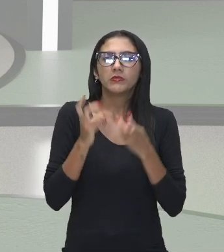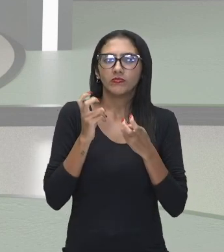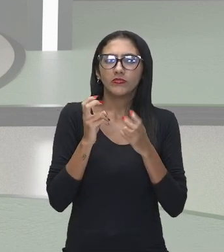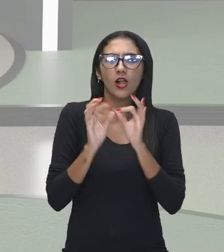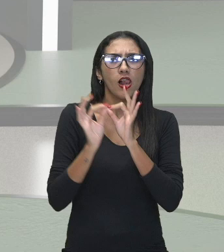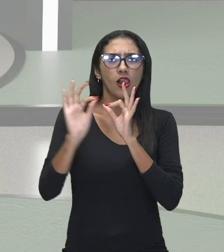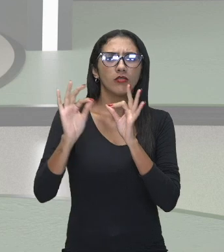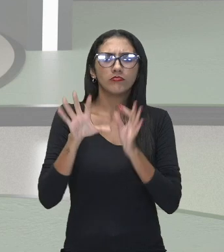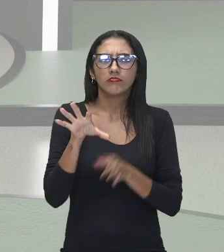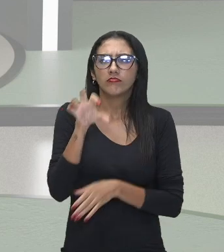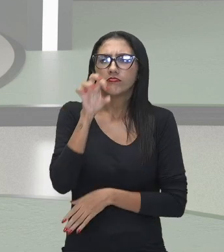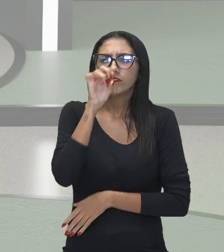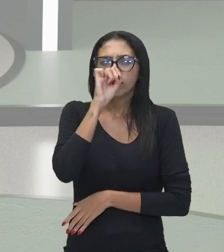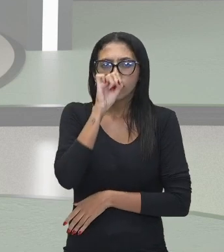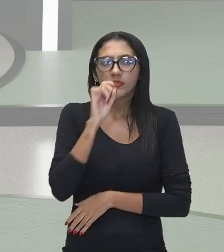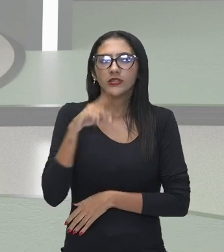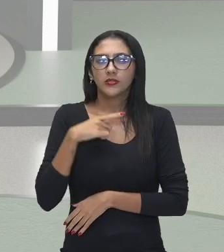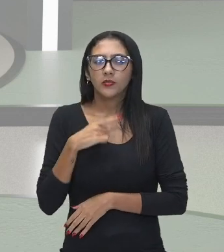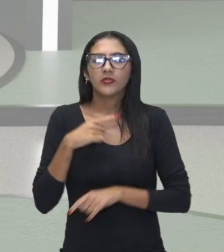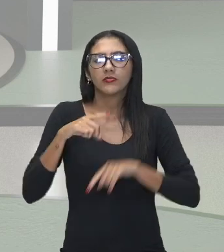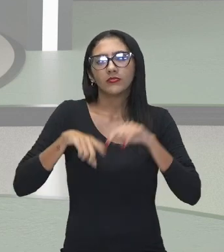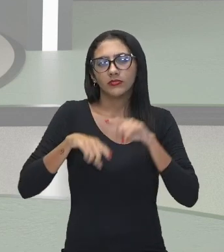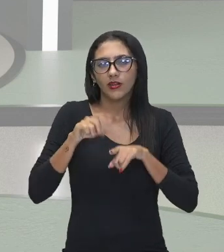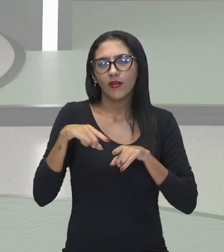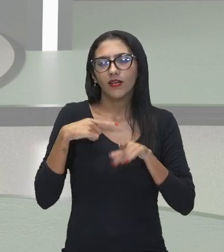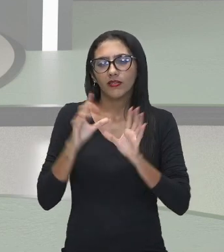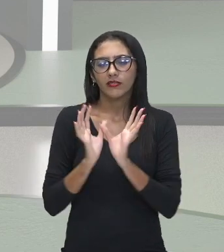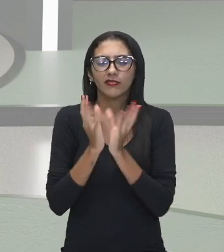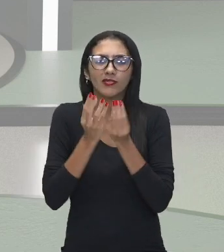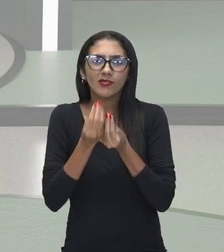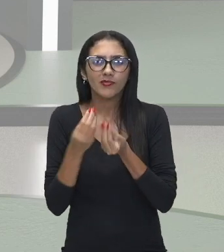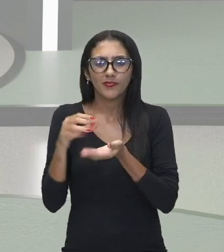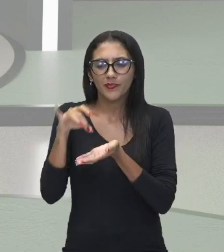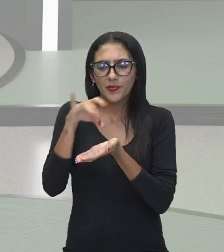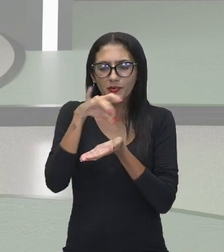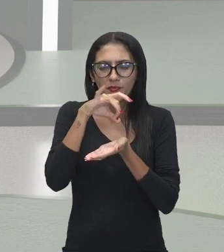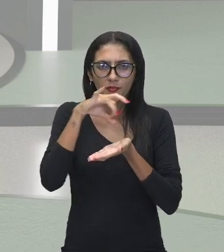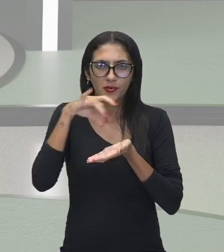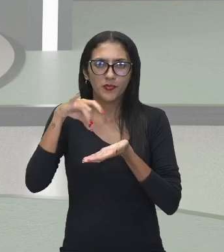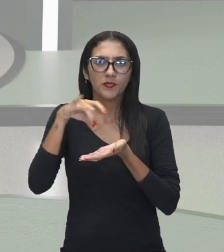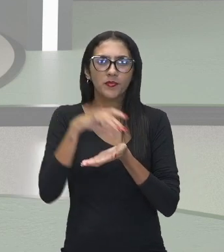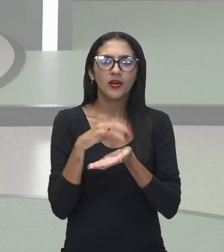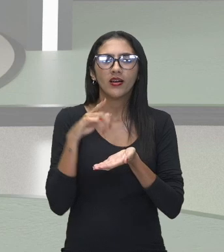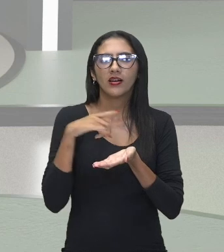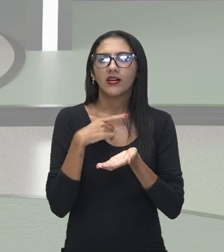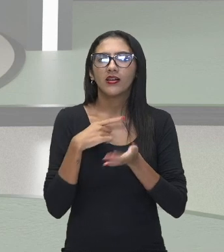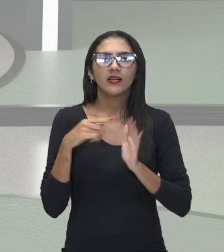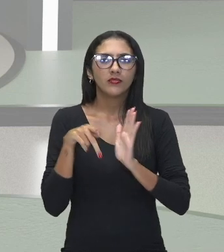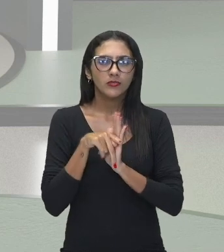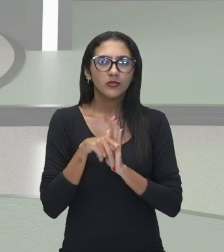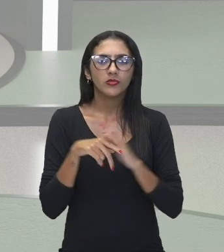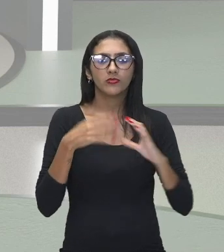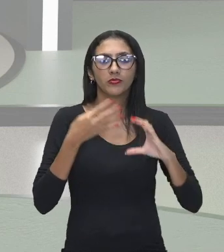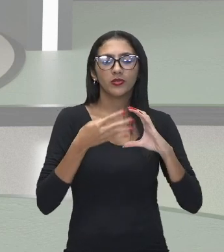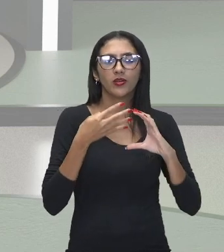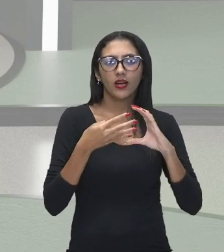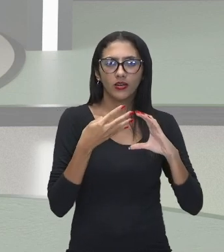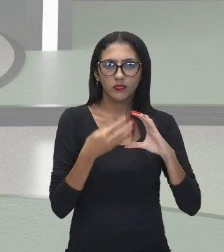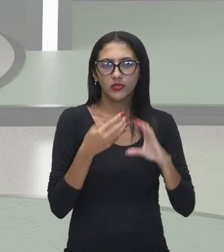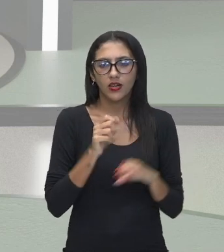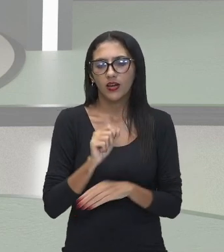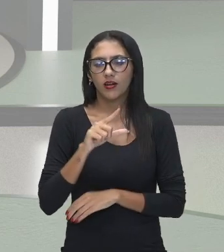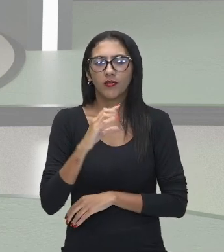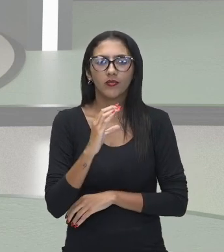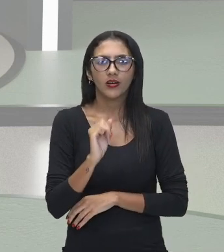é são os óleos essenciais, que pertencem à classificação dos hidrocarbonetos, que são os